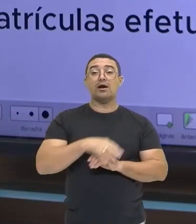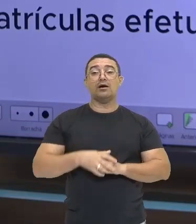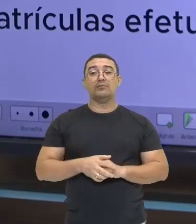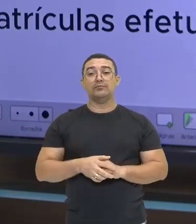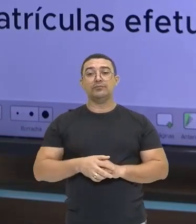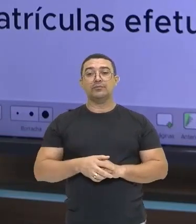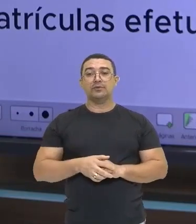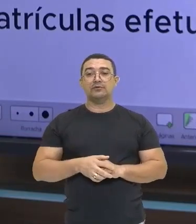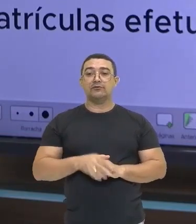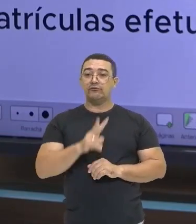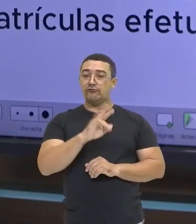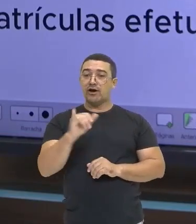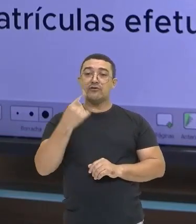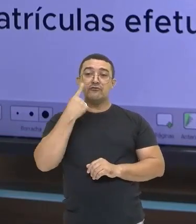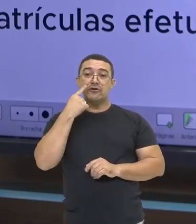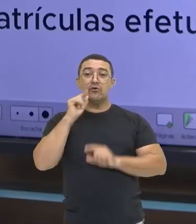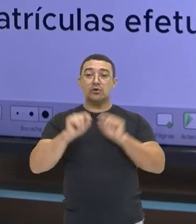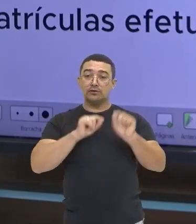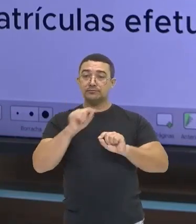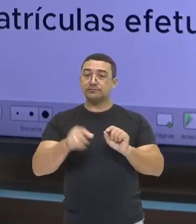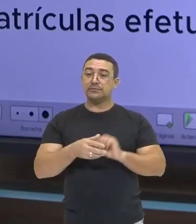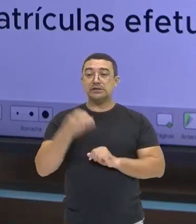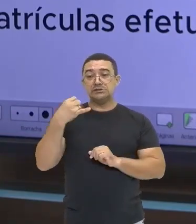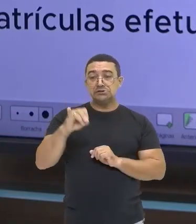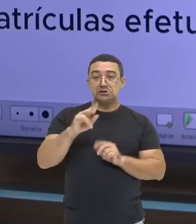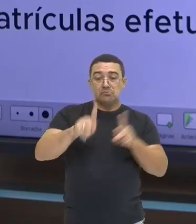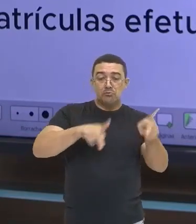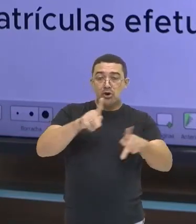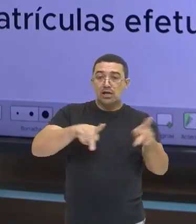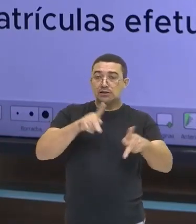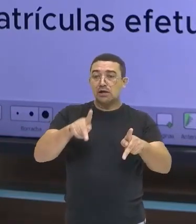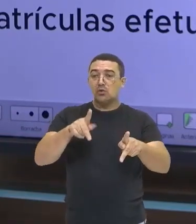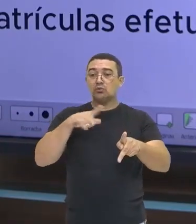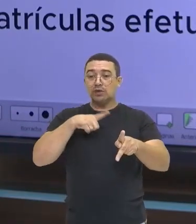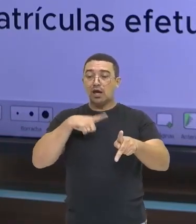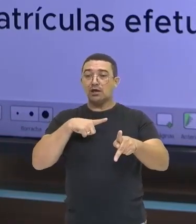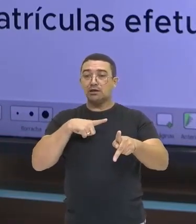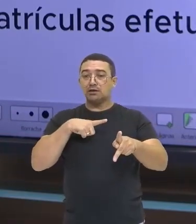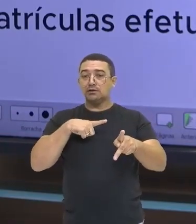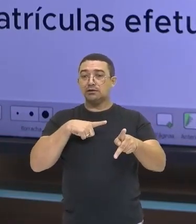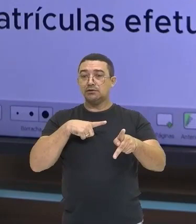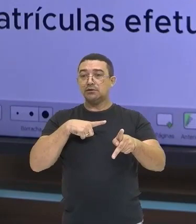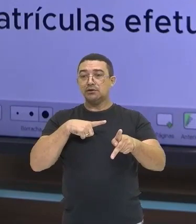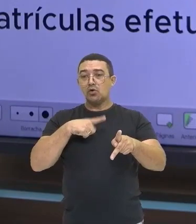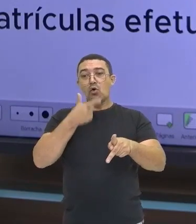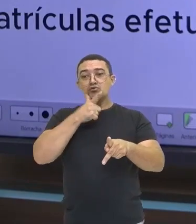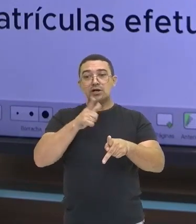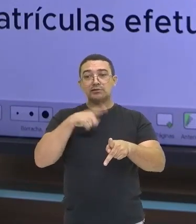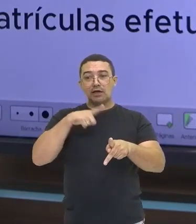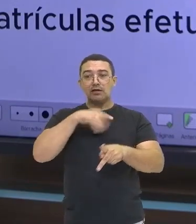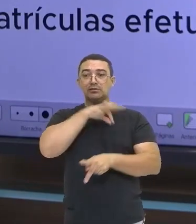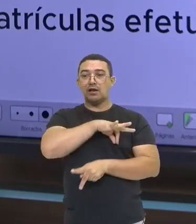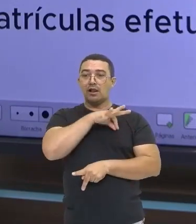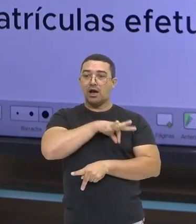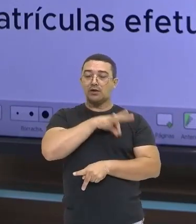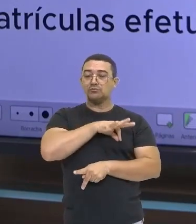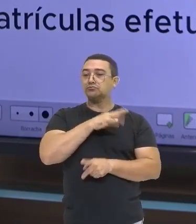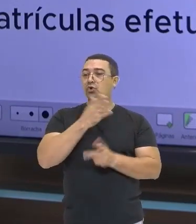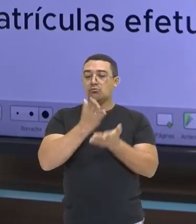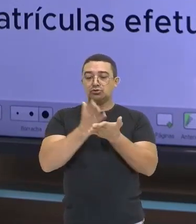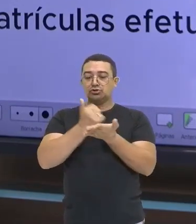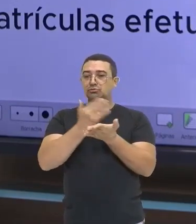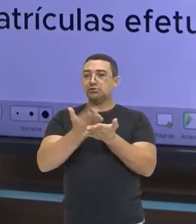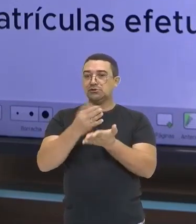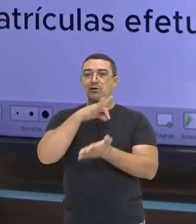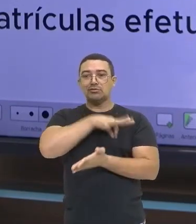tópico a gente vai levar em consideração se a população tem ou não acesso à renda. Tudo bem? Como é que está essa distribuição de